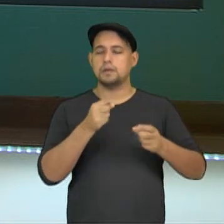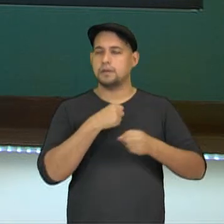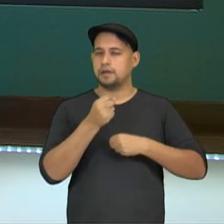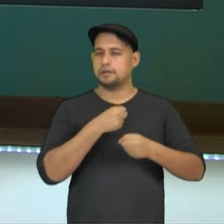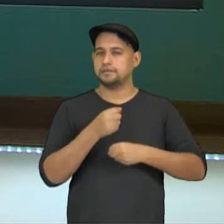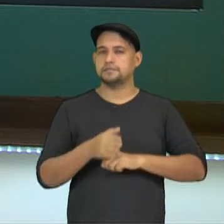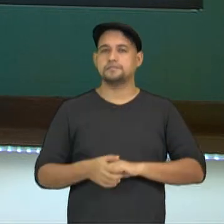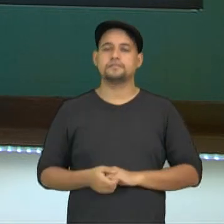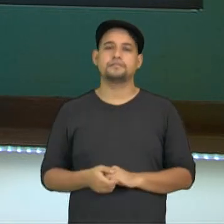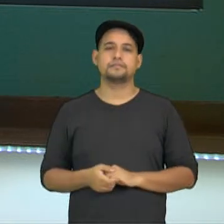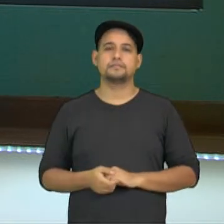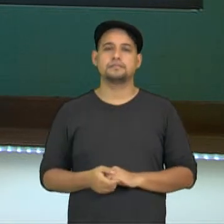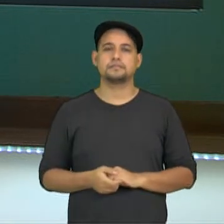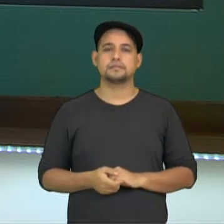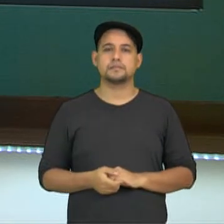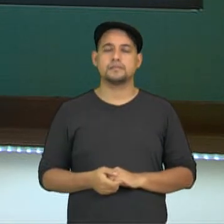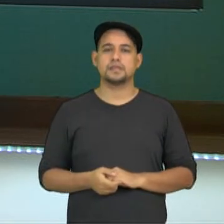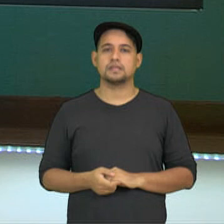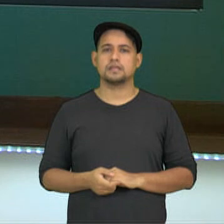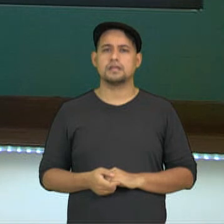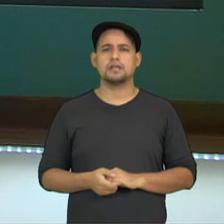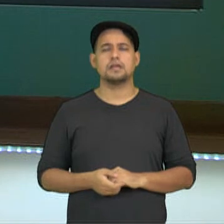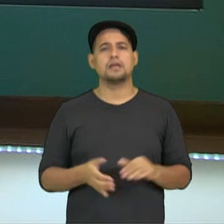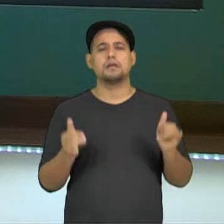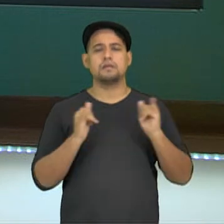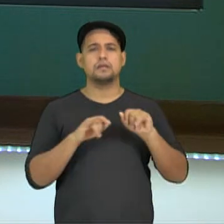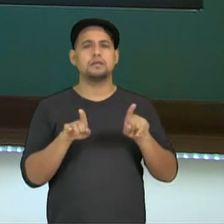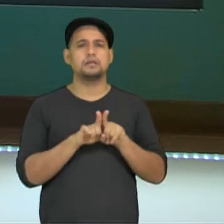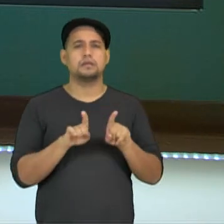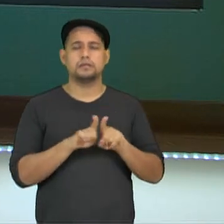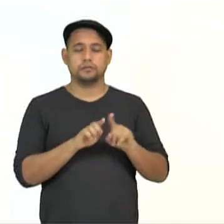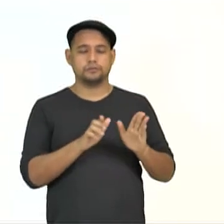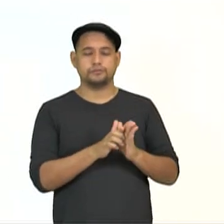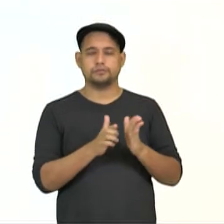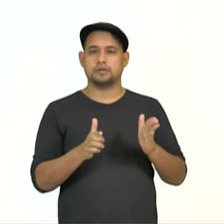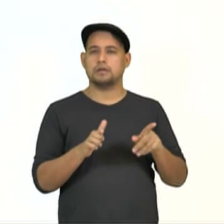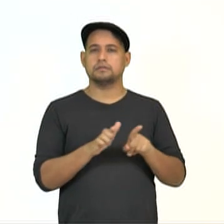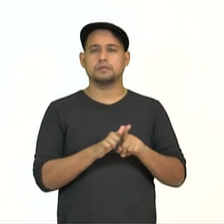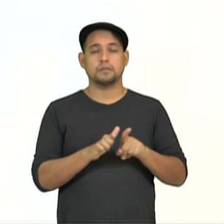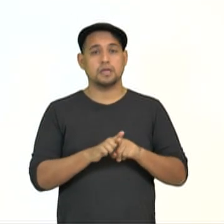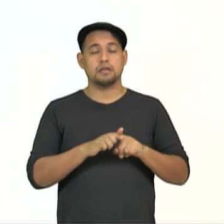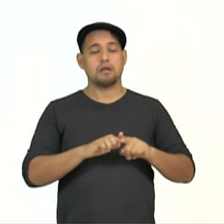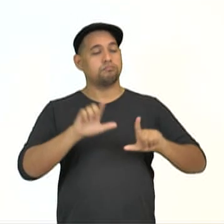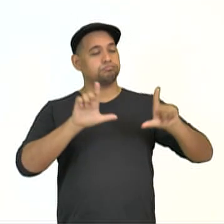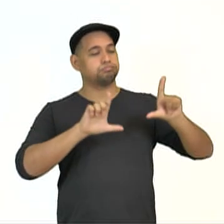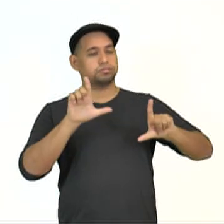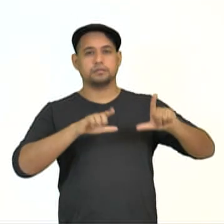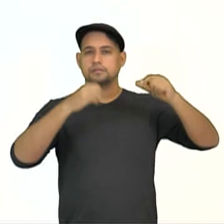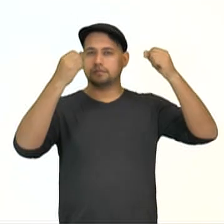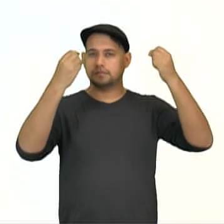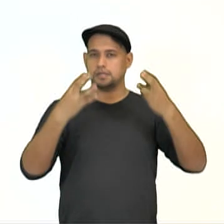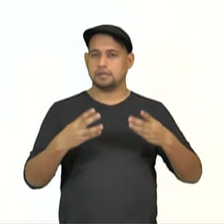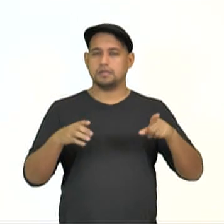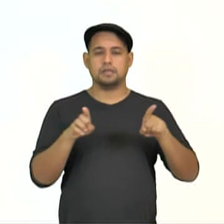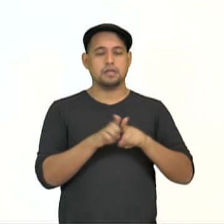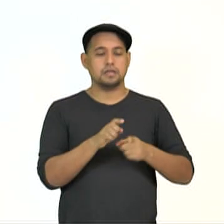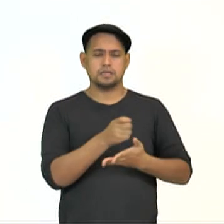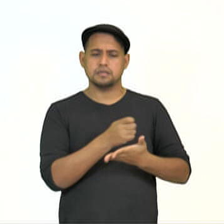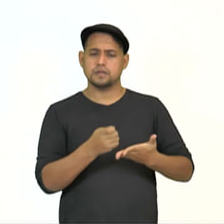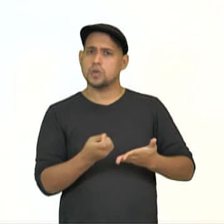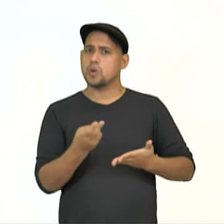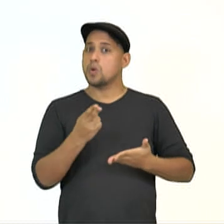reportagem. A reportagem é um texto do campo jornalístico, midiático, falado, escrito